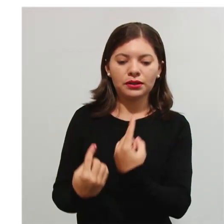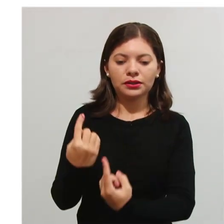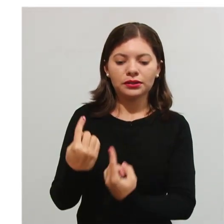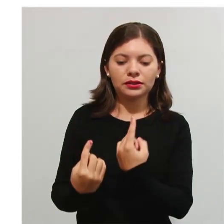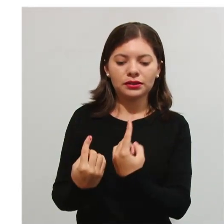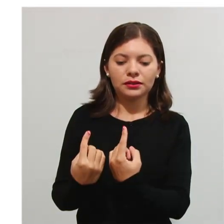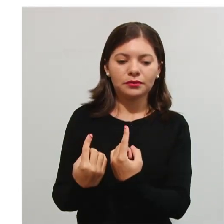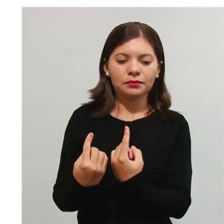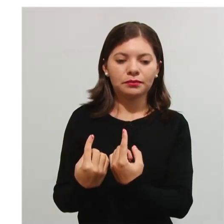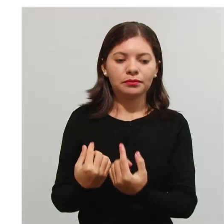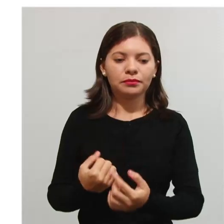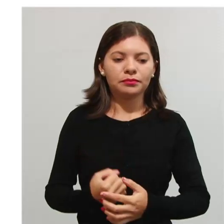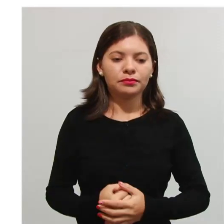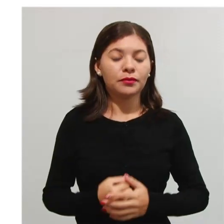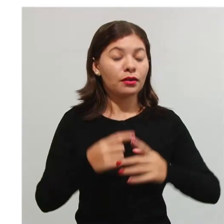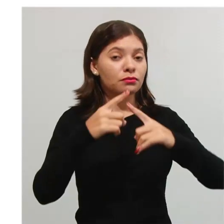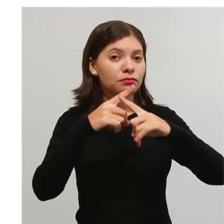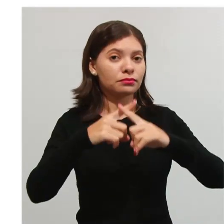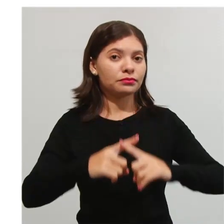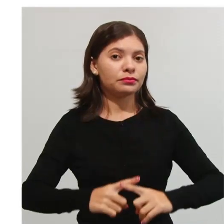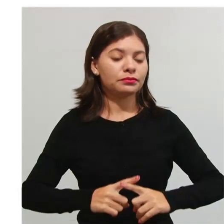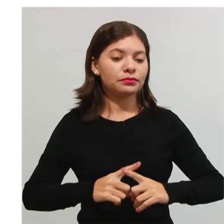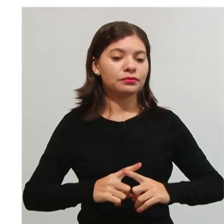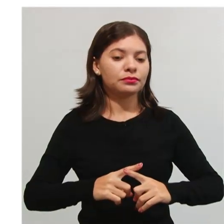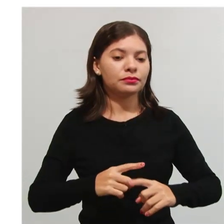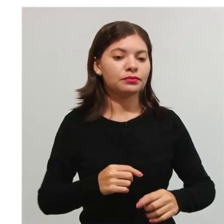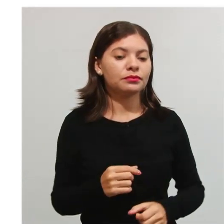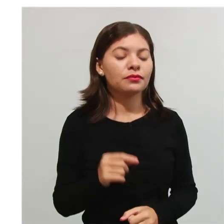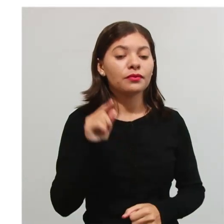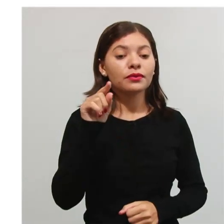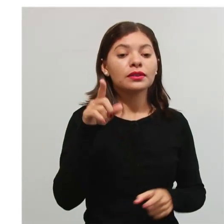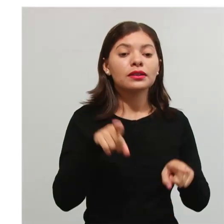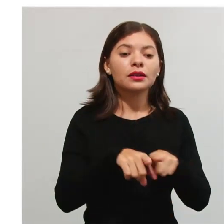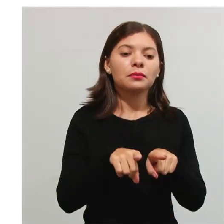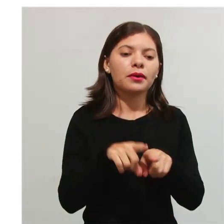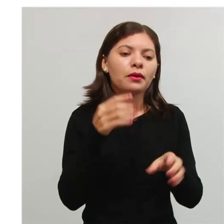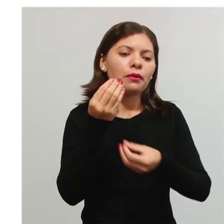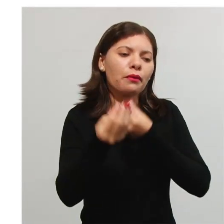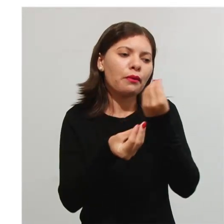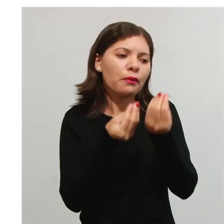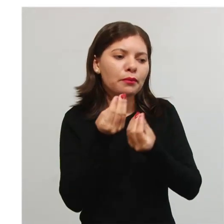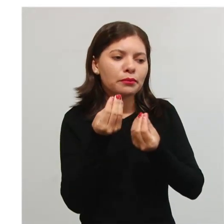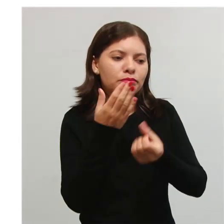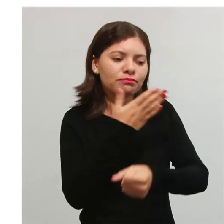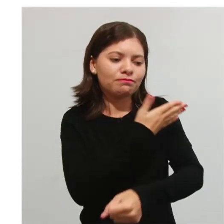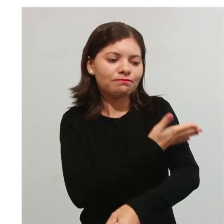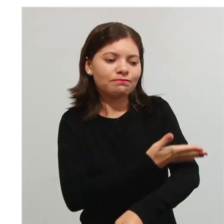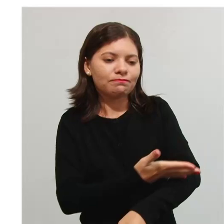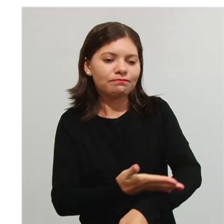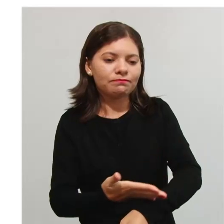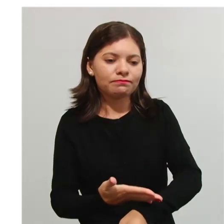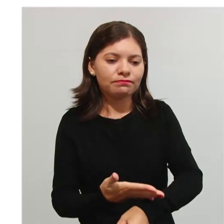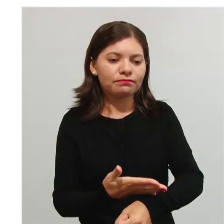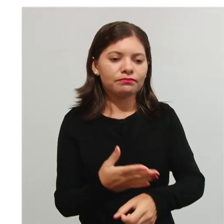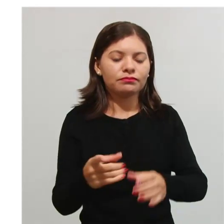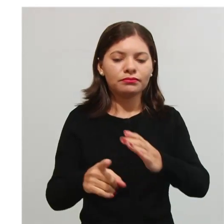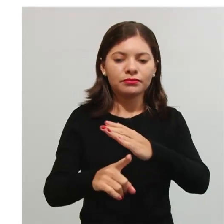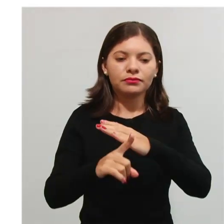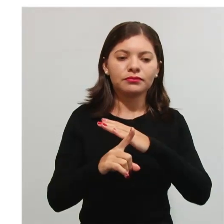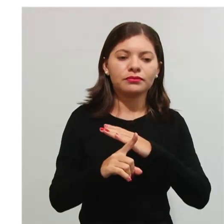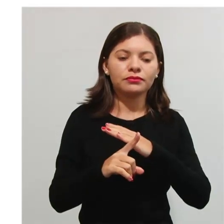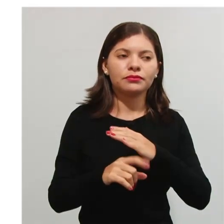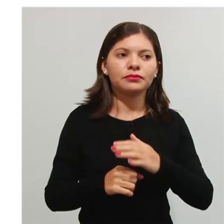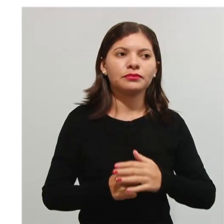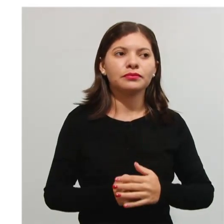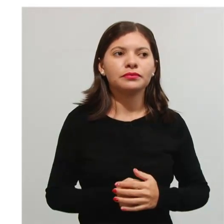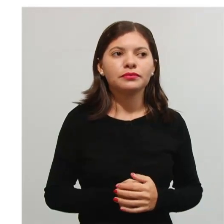aí da competitividade que nós já falamos, e para você também saber como se comportam os seus clientes em números, ok? Isso é